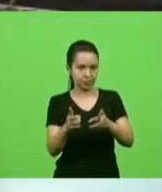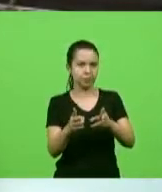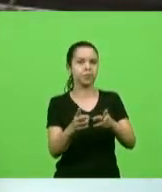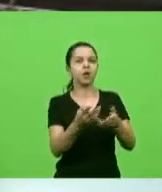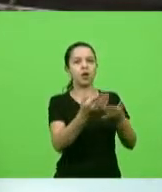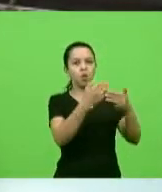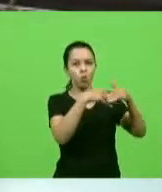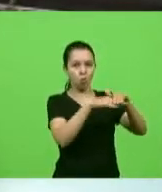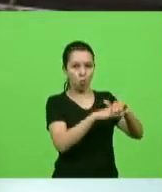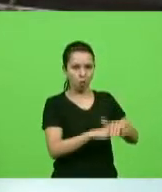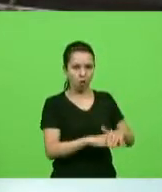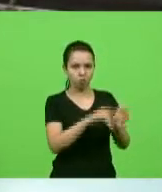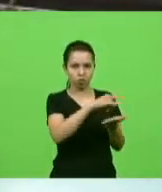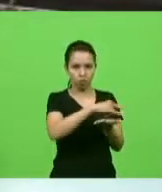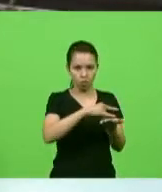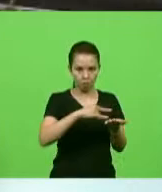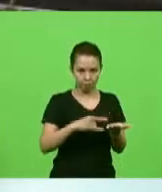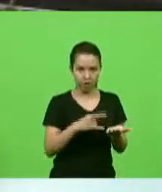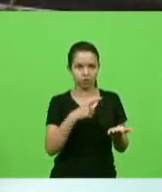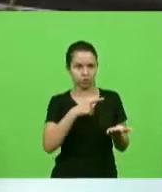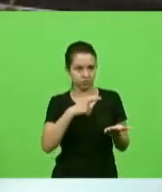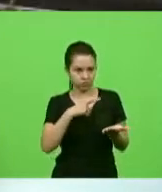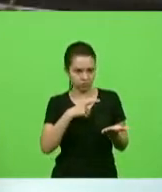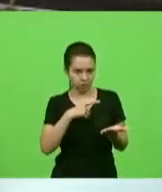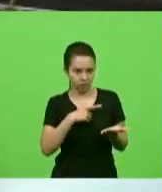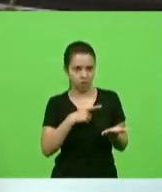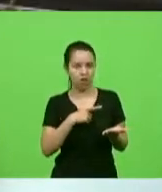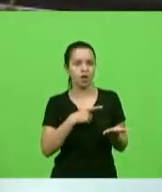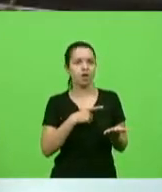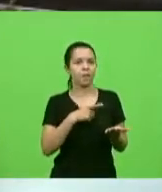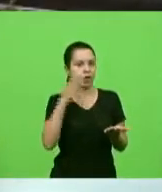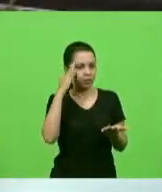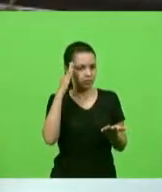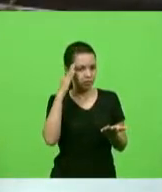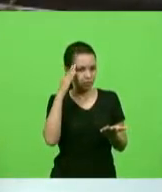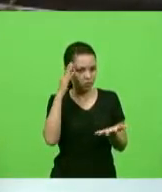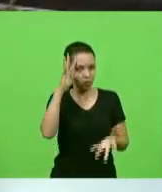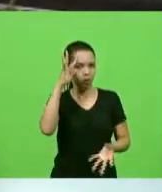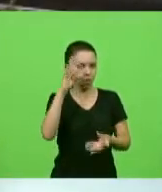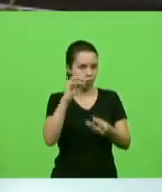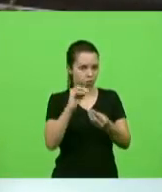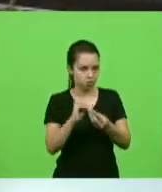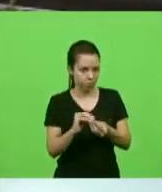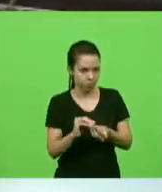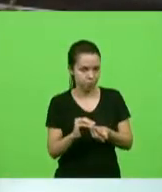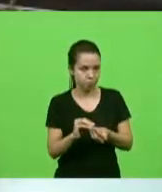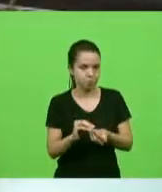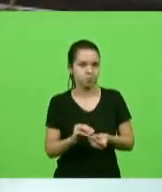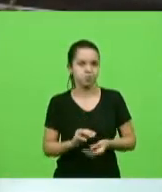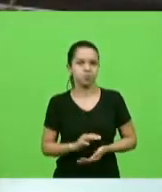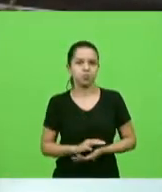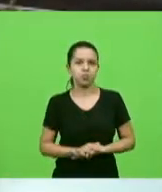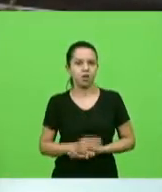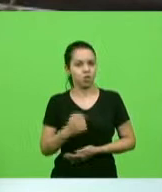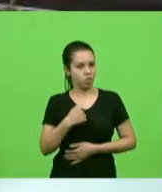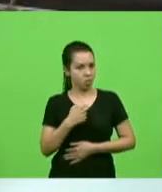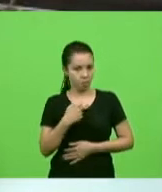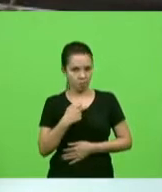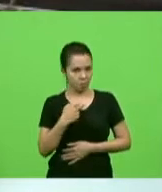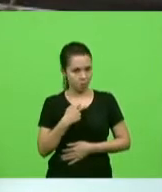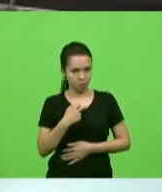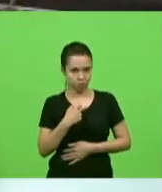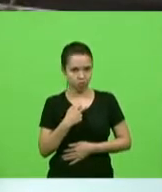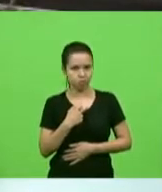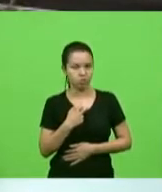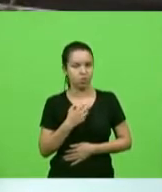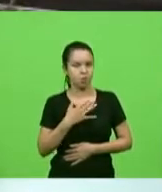os elementos que tinha em mãos para chegar às conclusões a que cheguei. Não posso me prestar o